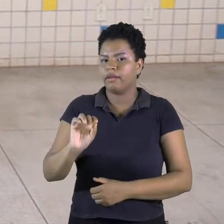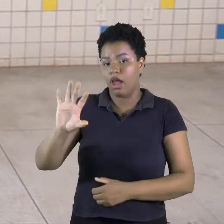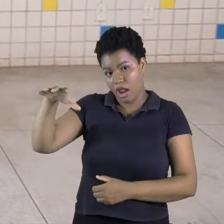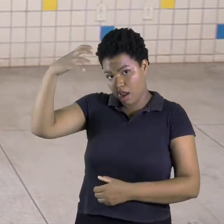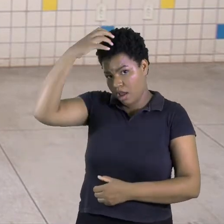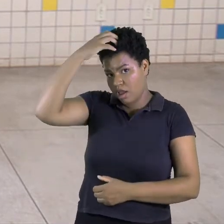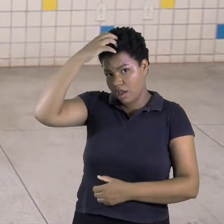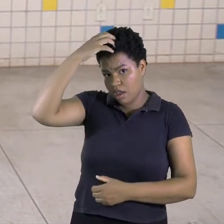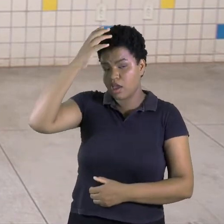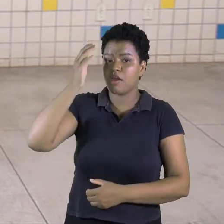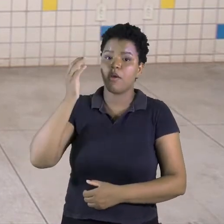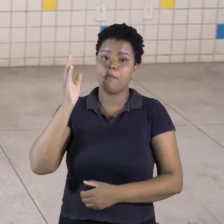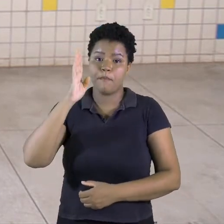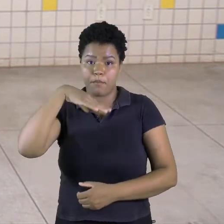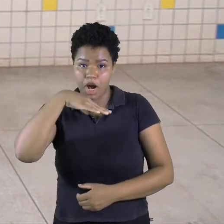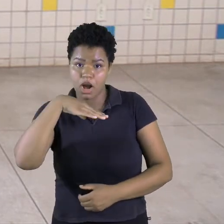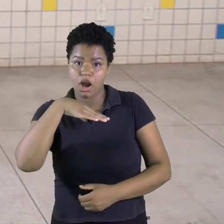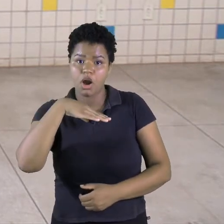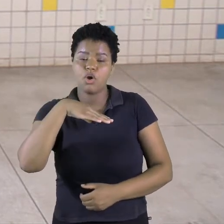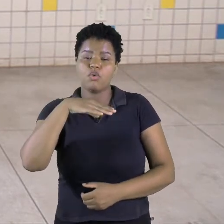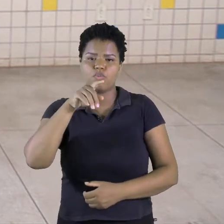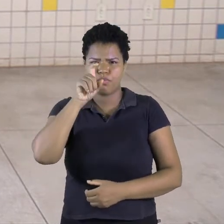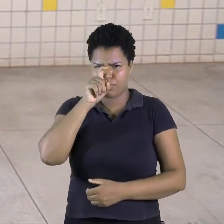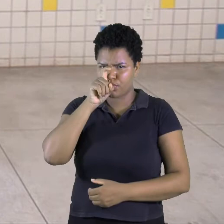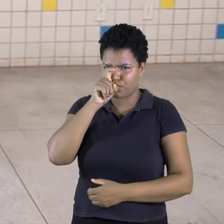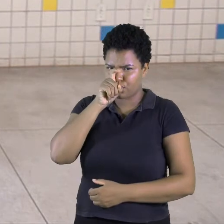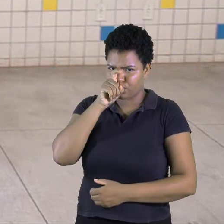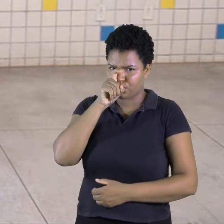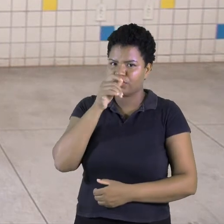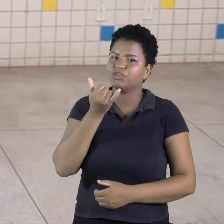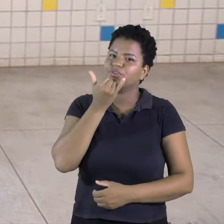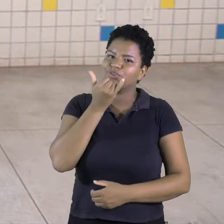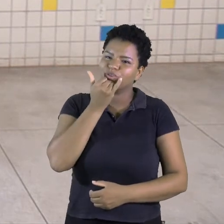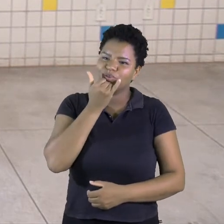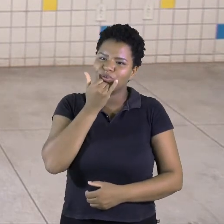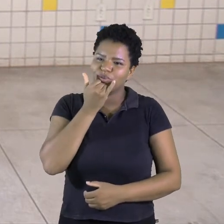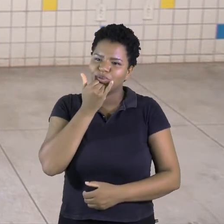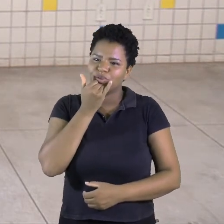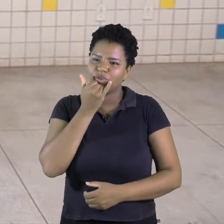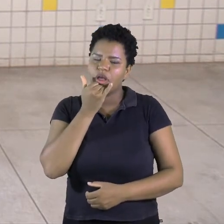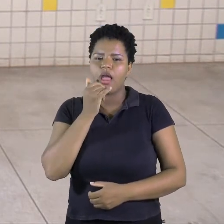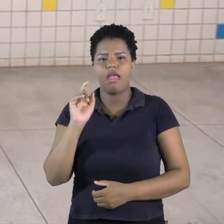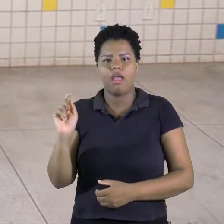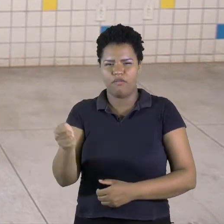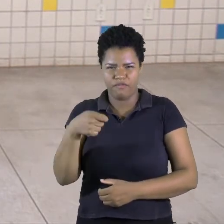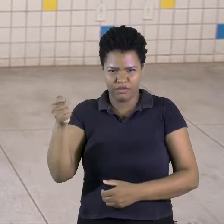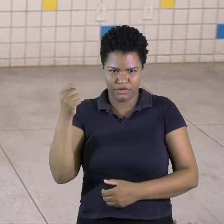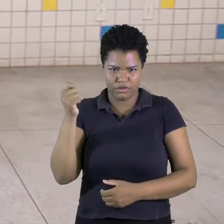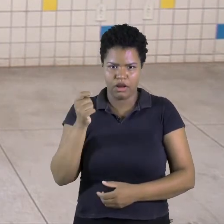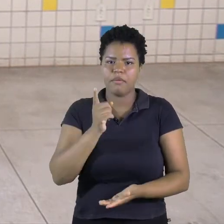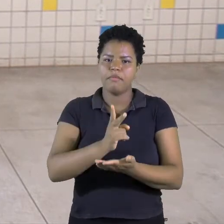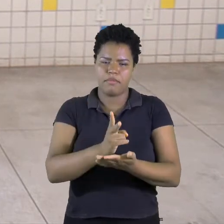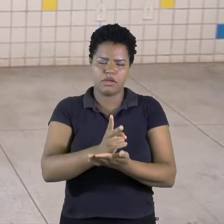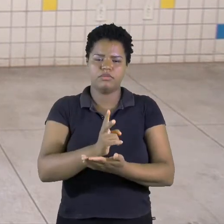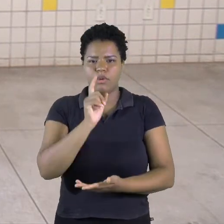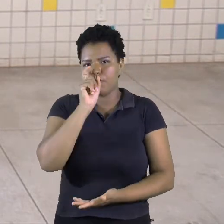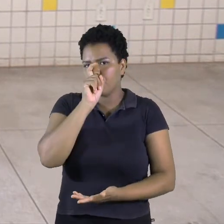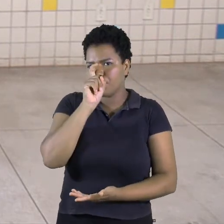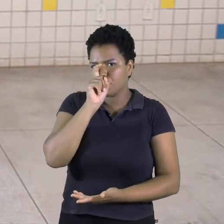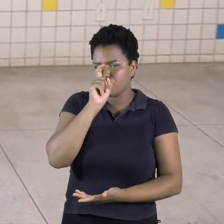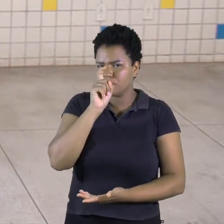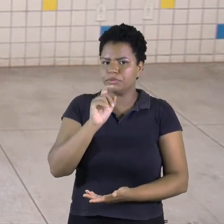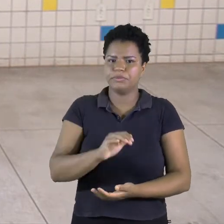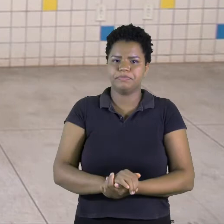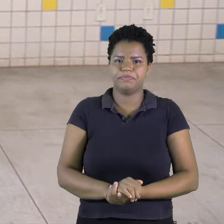homem, a mulher, a feiticeira ou a rainha, ou a bruxa, ai desculpe gente, a feiticeira que era a mesma bruxa lá, a